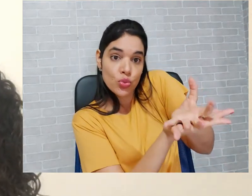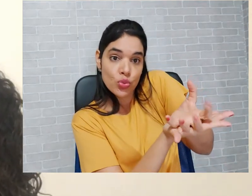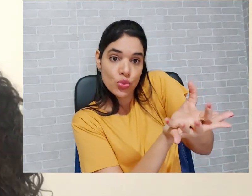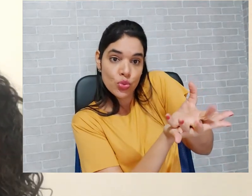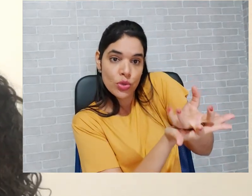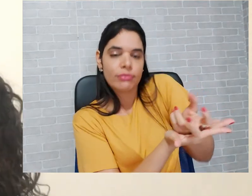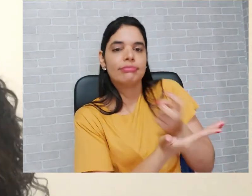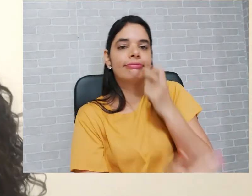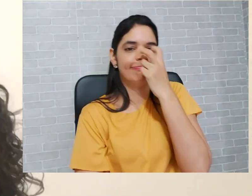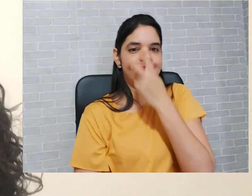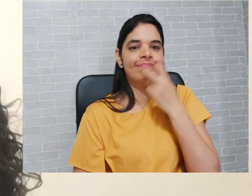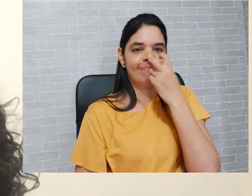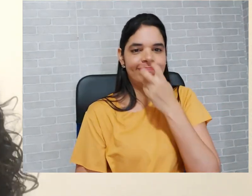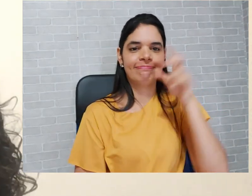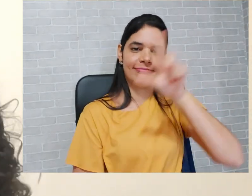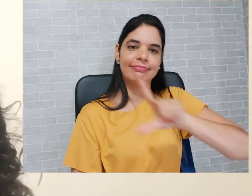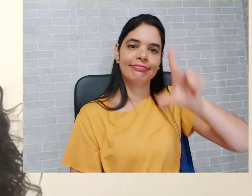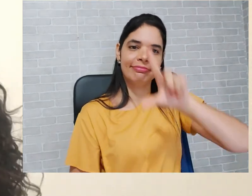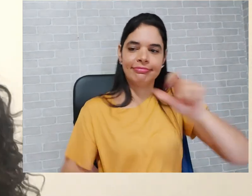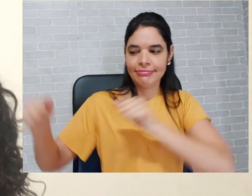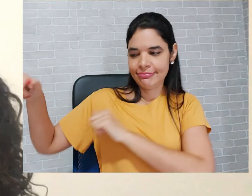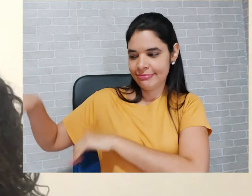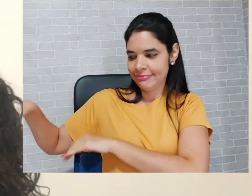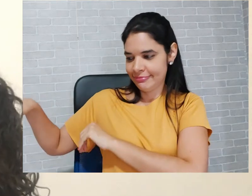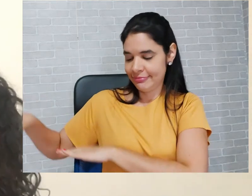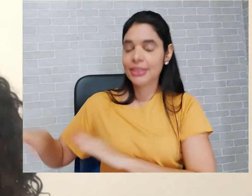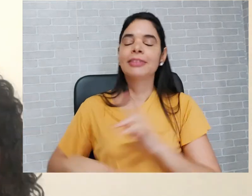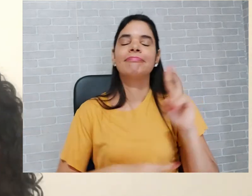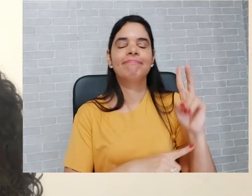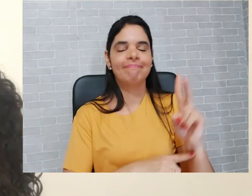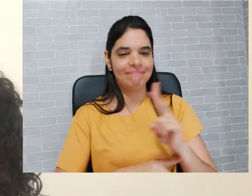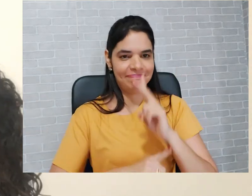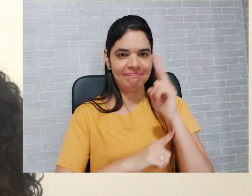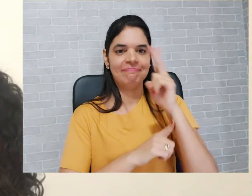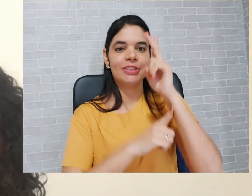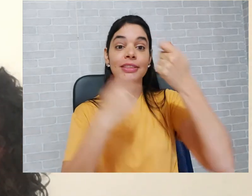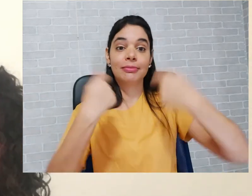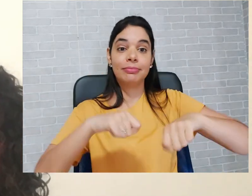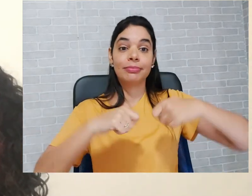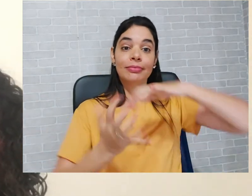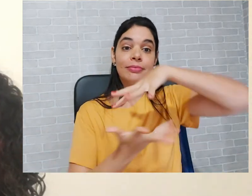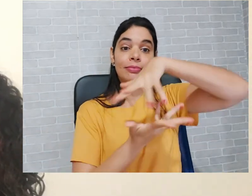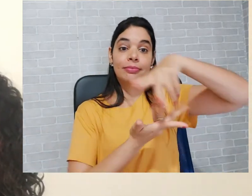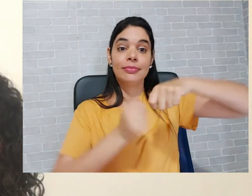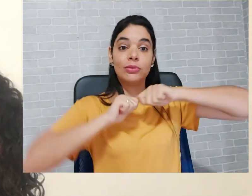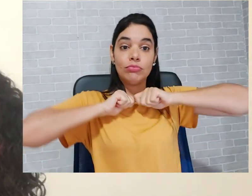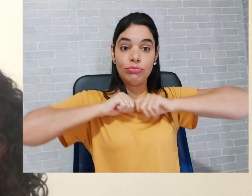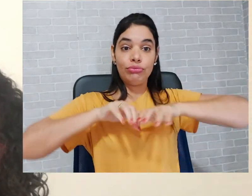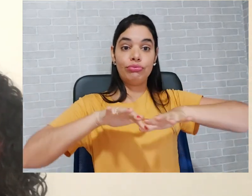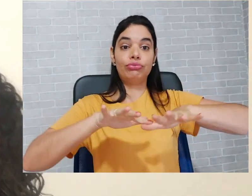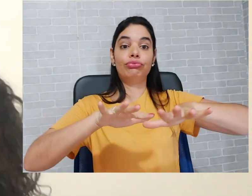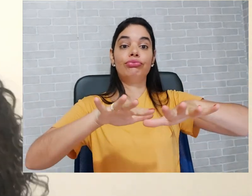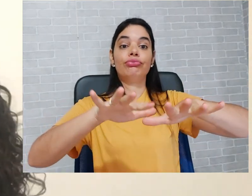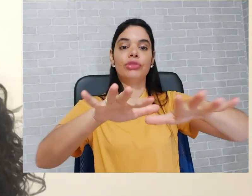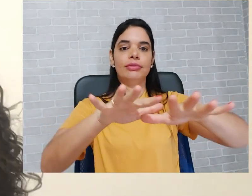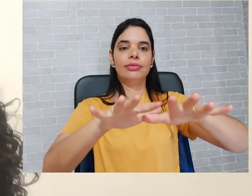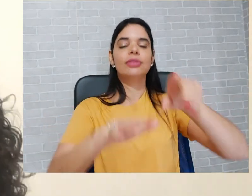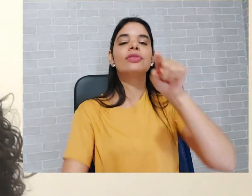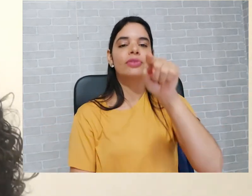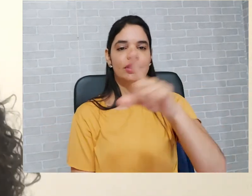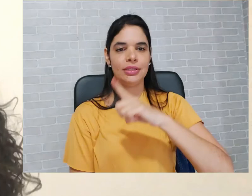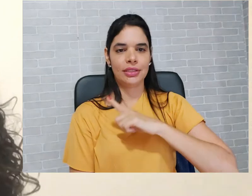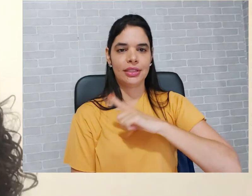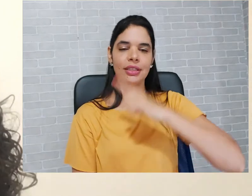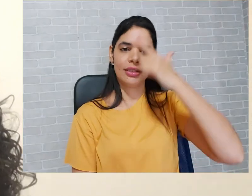da literatura guianense são verdadeiros tesouros e devem ser difundidos pelo mundo. Então nós esperamos